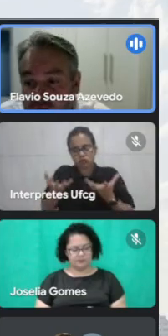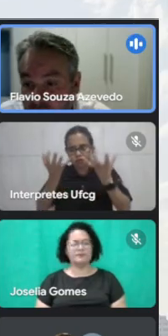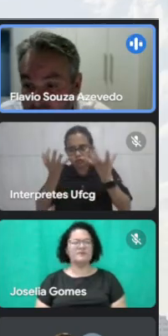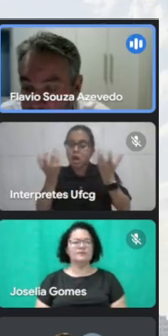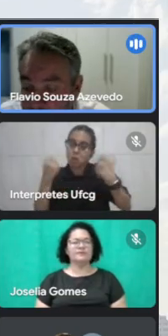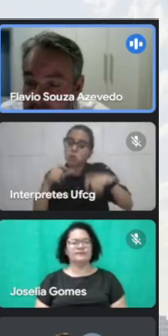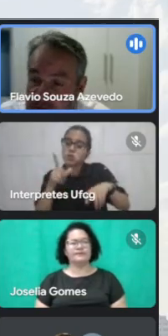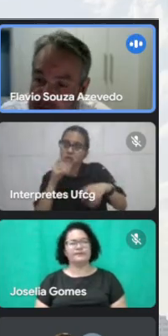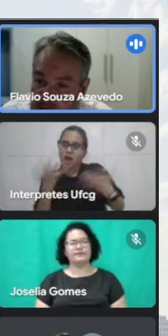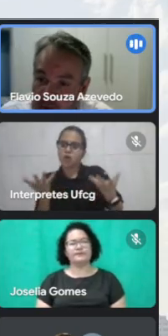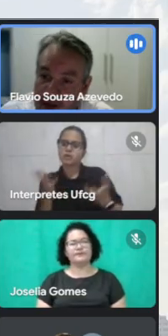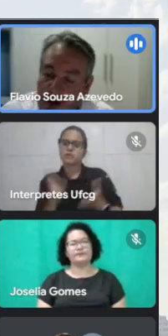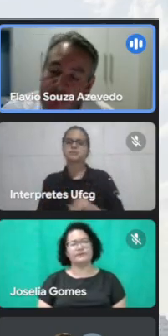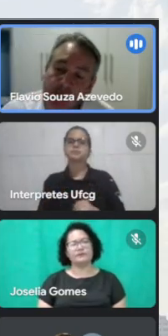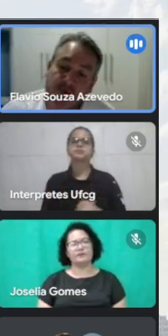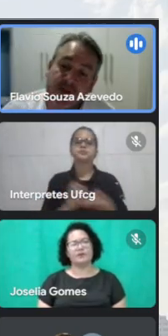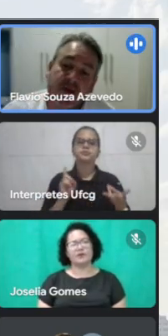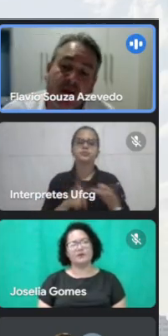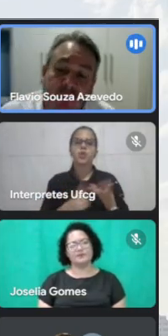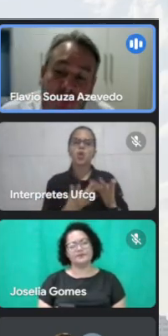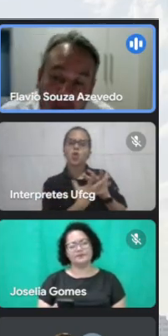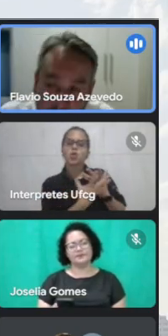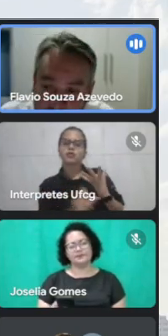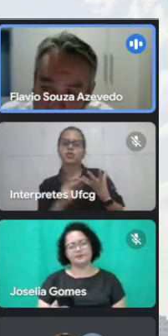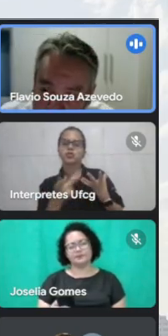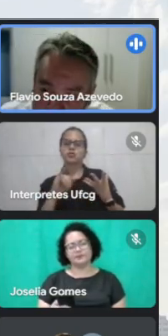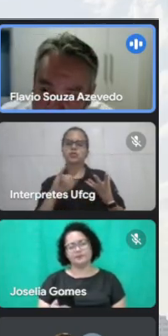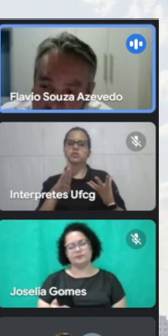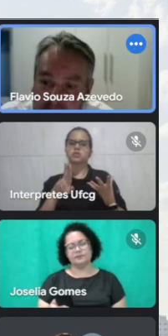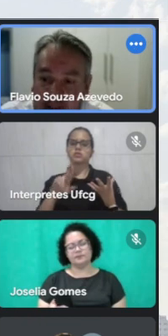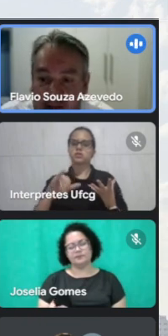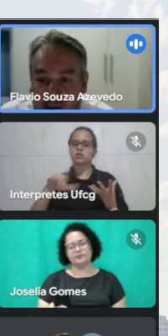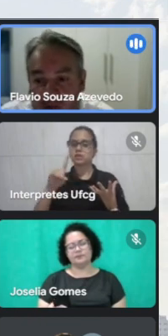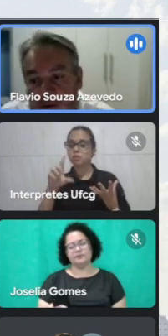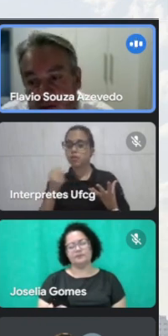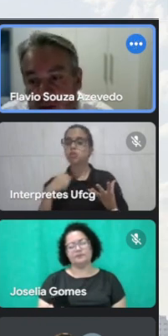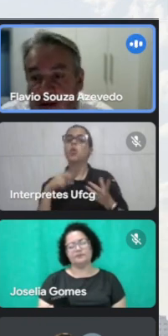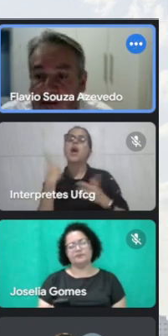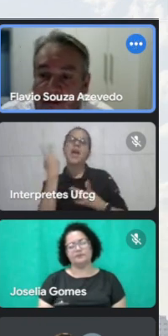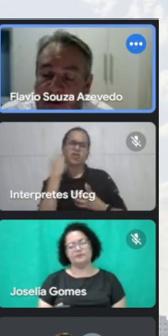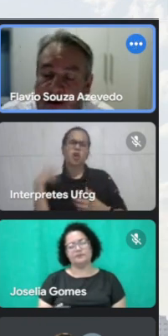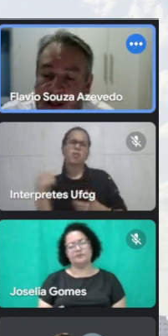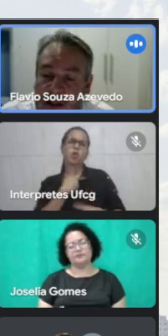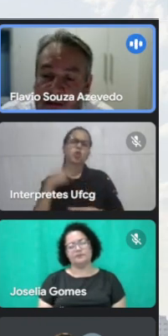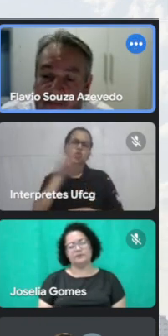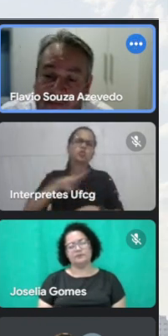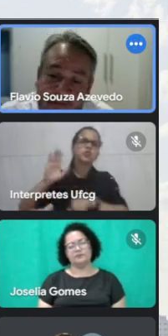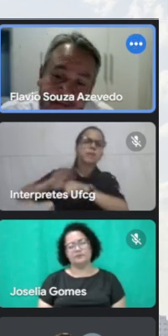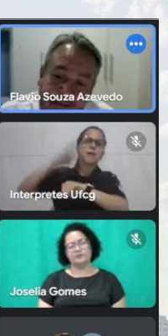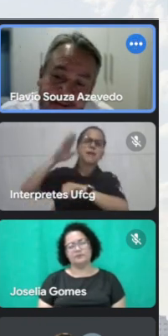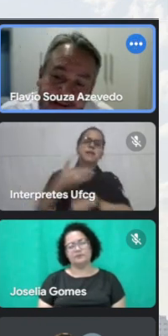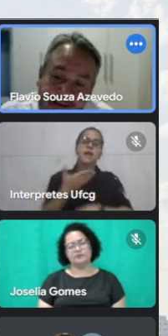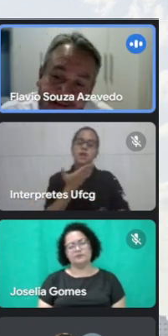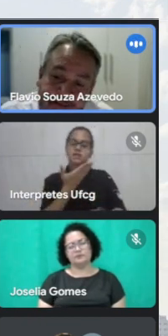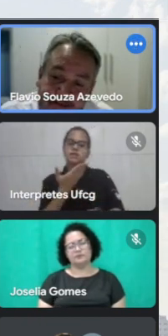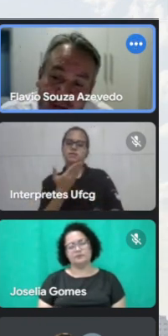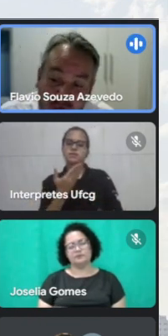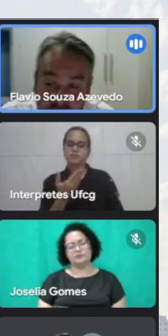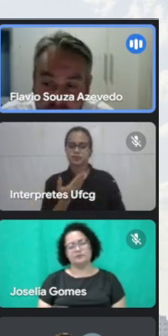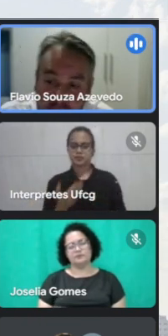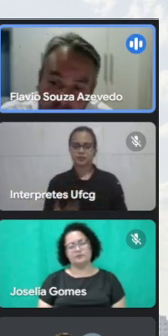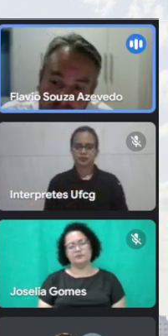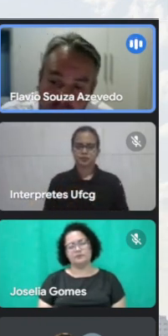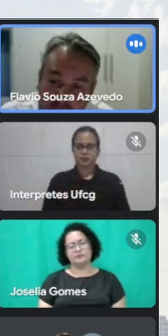os filtros híbridos, que são geralmente os sistemas mais utilizados, que são, né, aí,